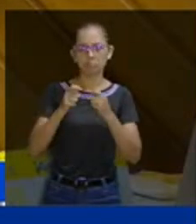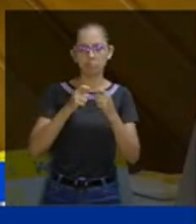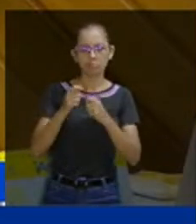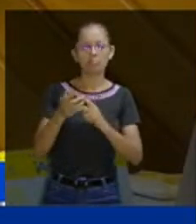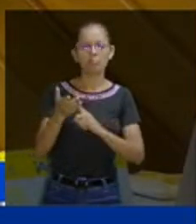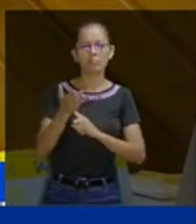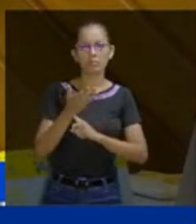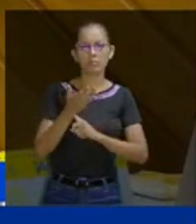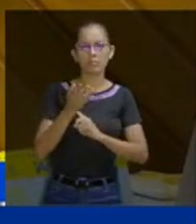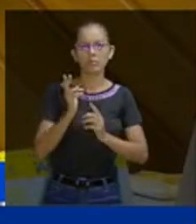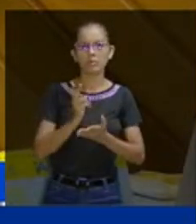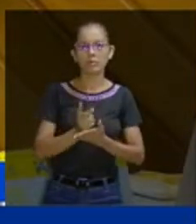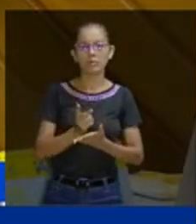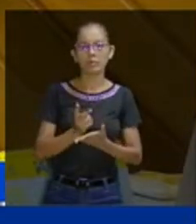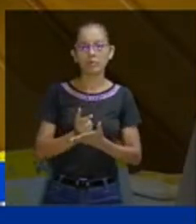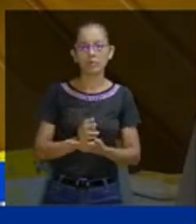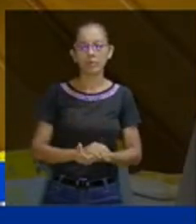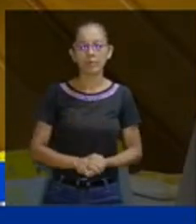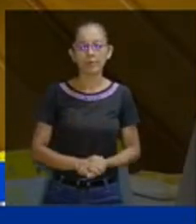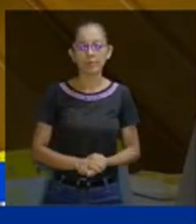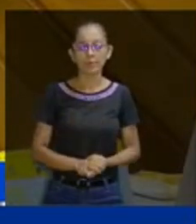dedicação